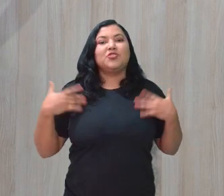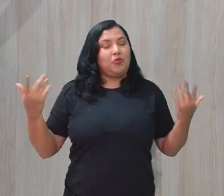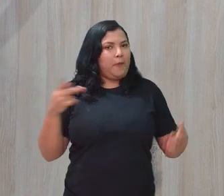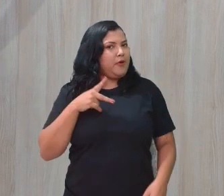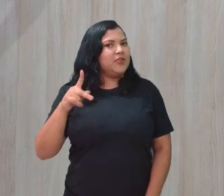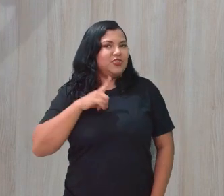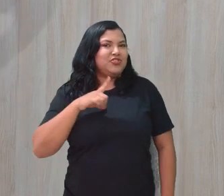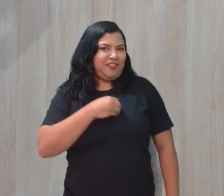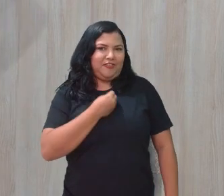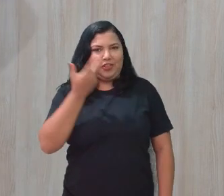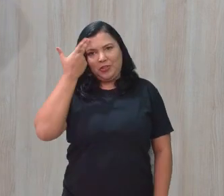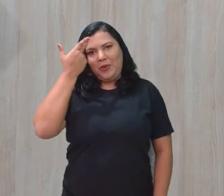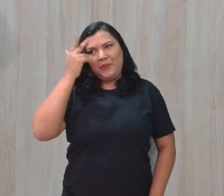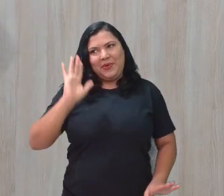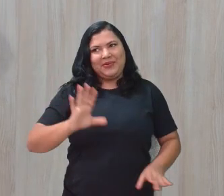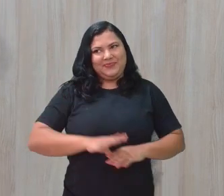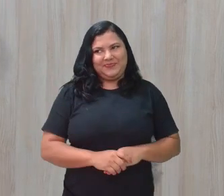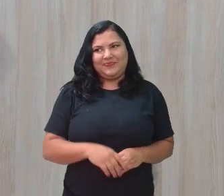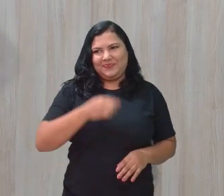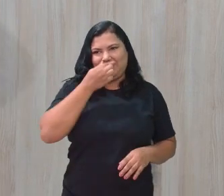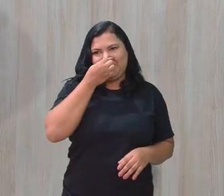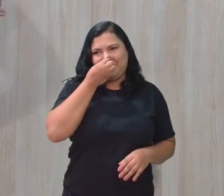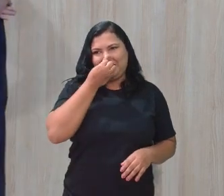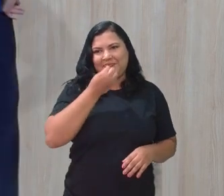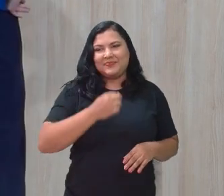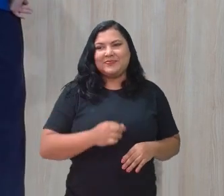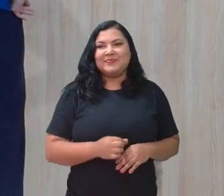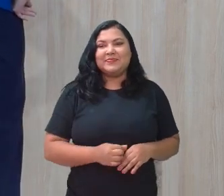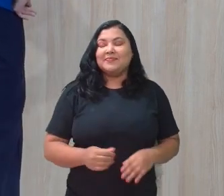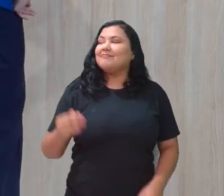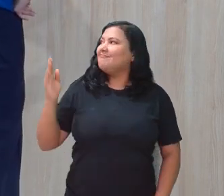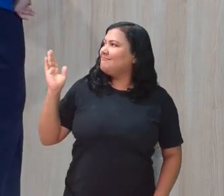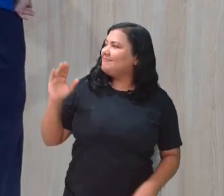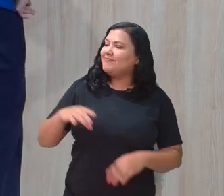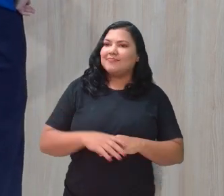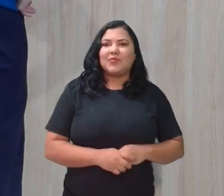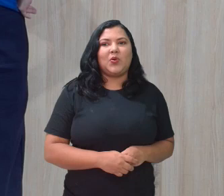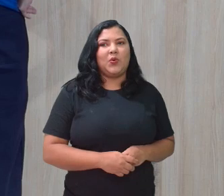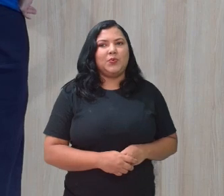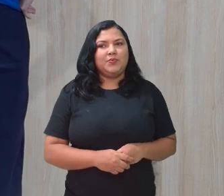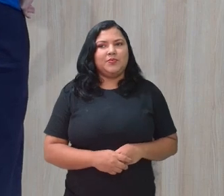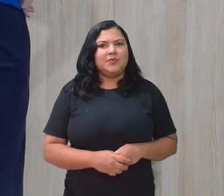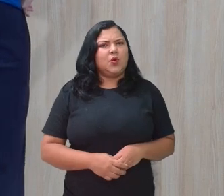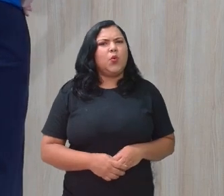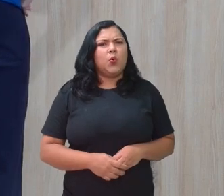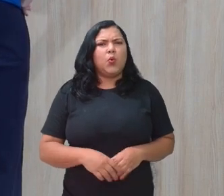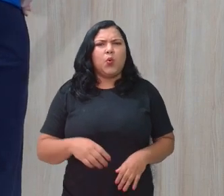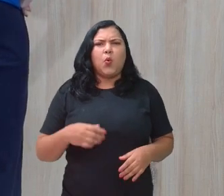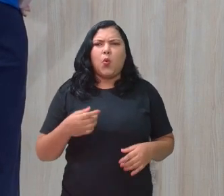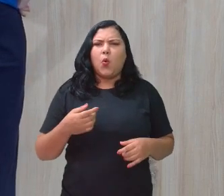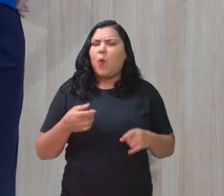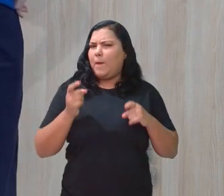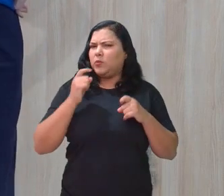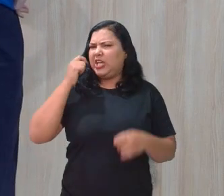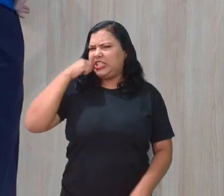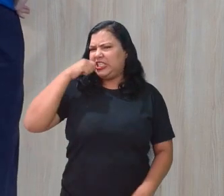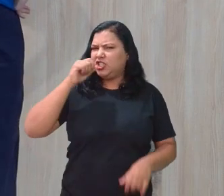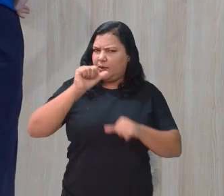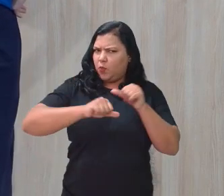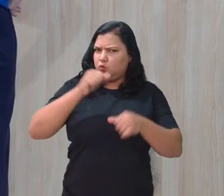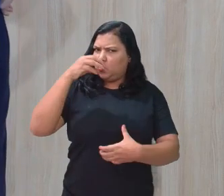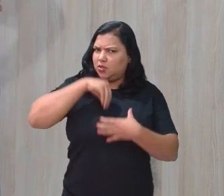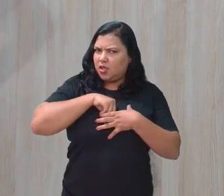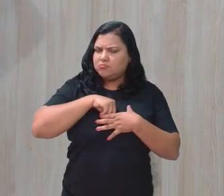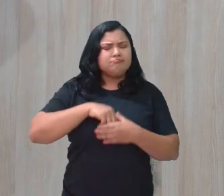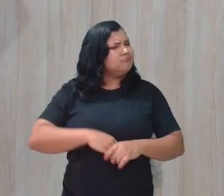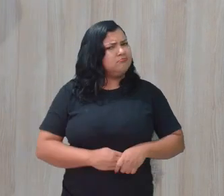vida, viu, gente? Pois é. Verdade, fora daqui a gente tem uma vida. E, ó, o dentista mudou de fato com o uso do nariz. Foi o que a gente estava falando,